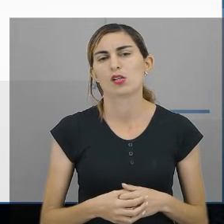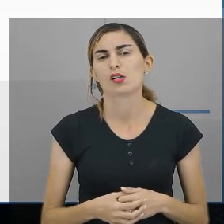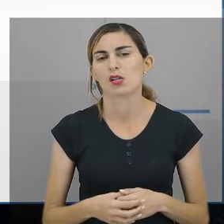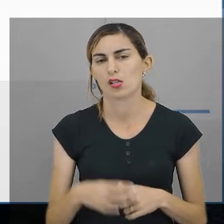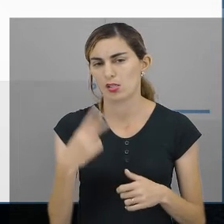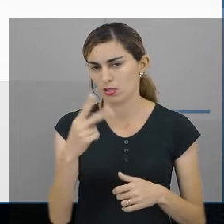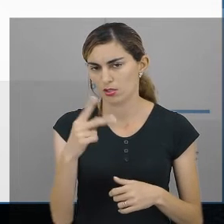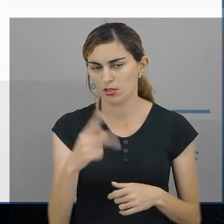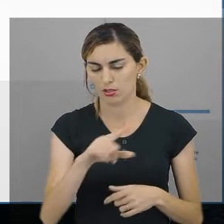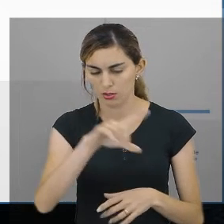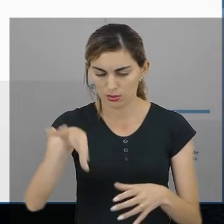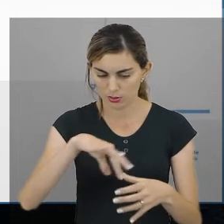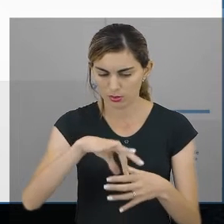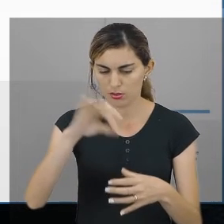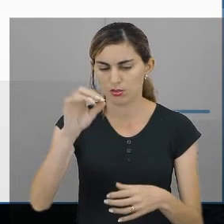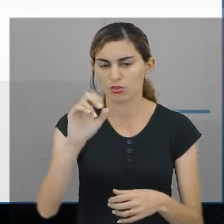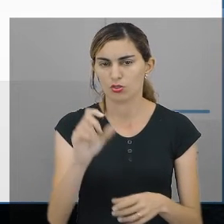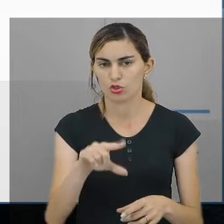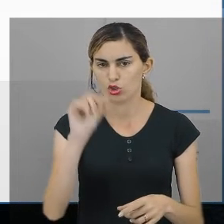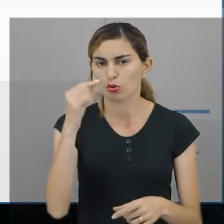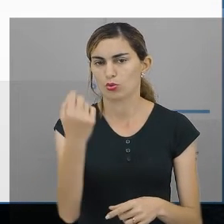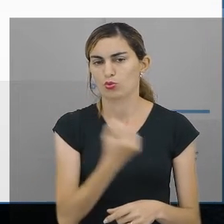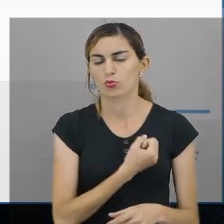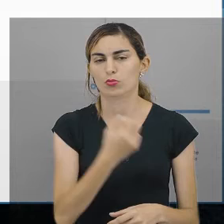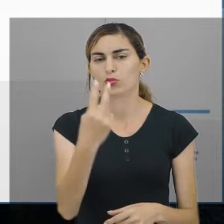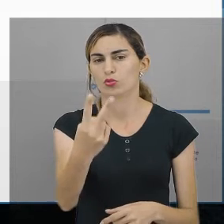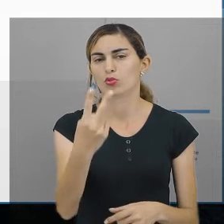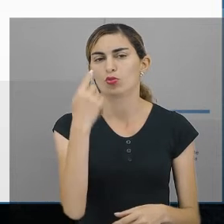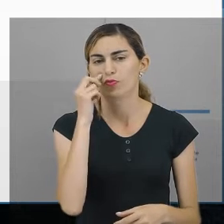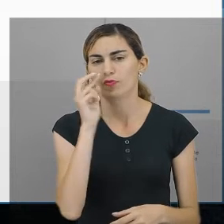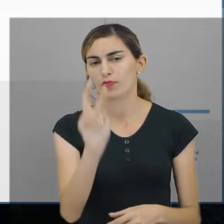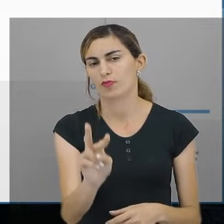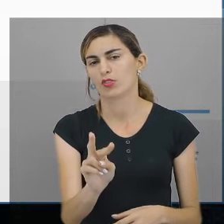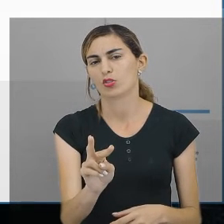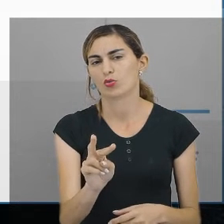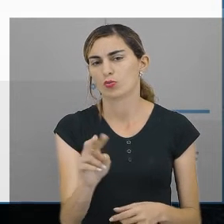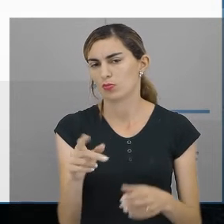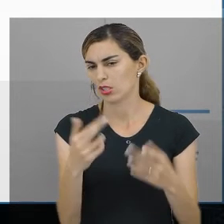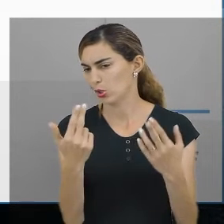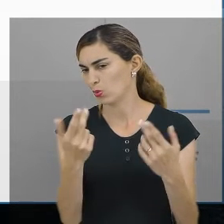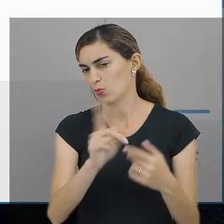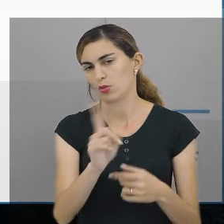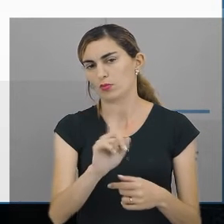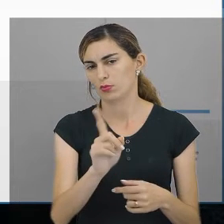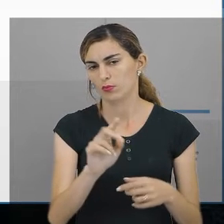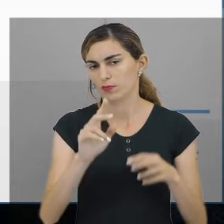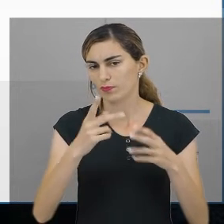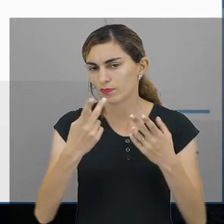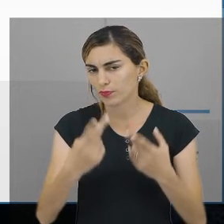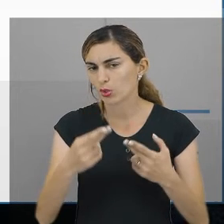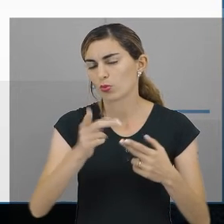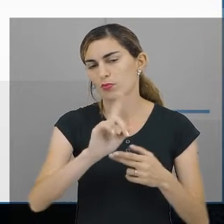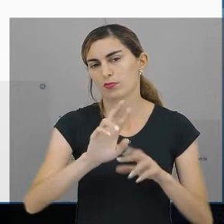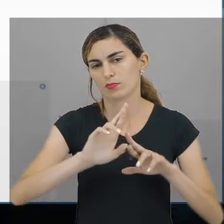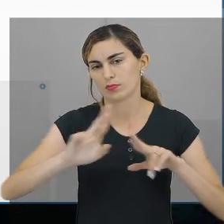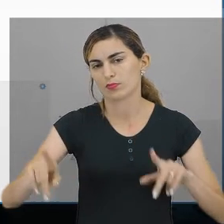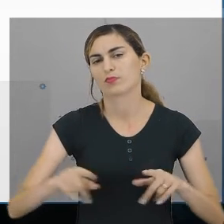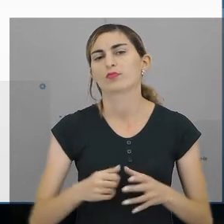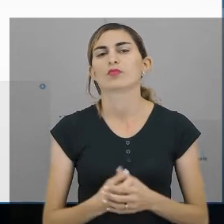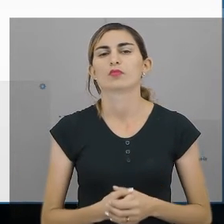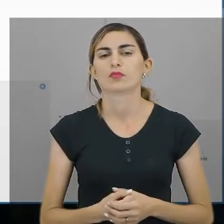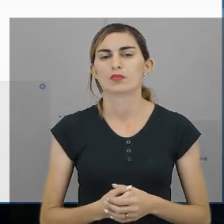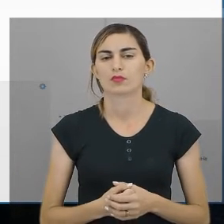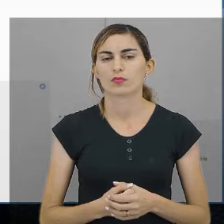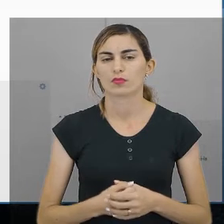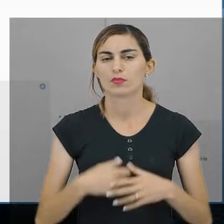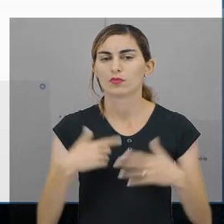Ele sorteou o número 2 e viu que não são iguais. Os números são diferentes.